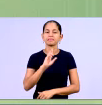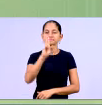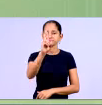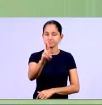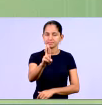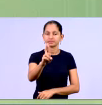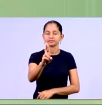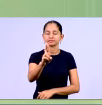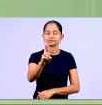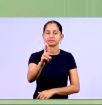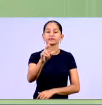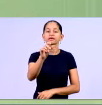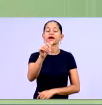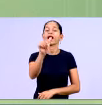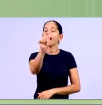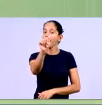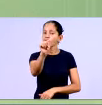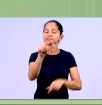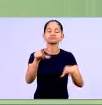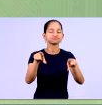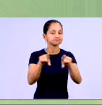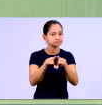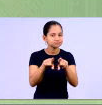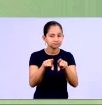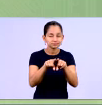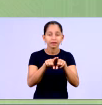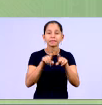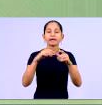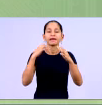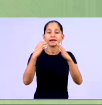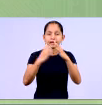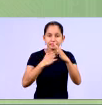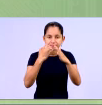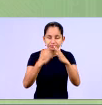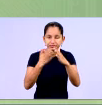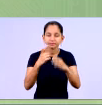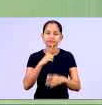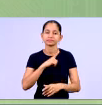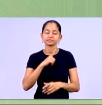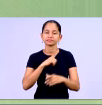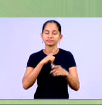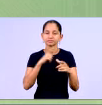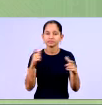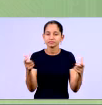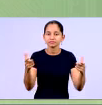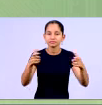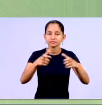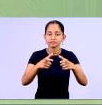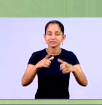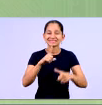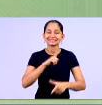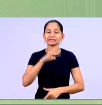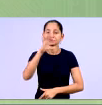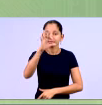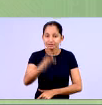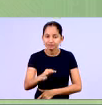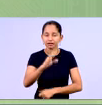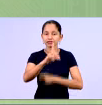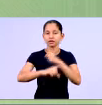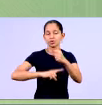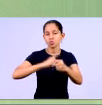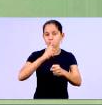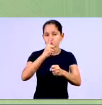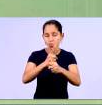é A também. Empresa que possui receita bruta anual de